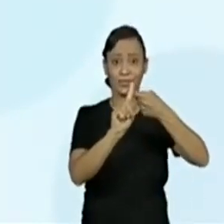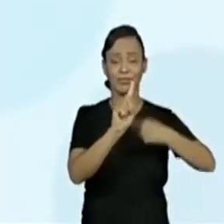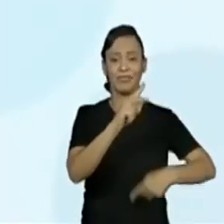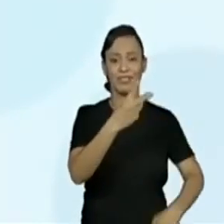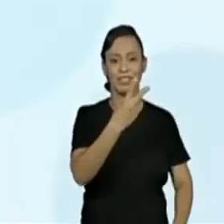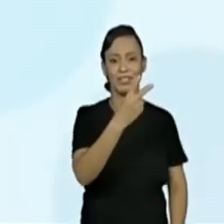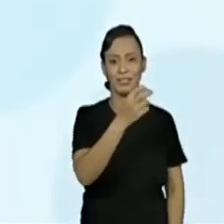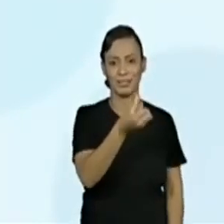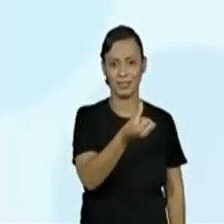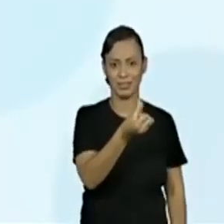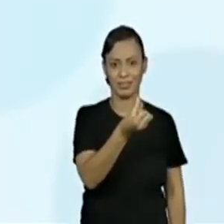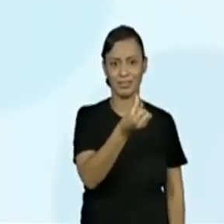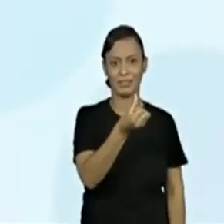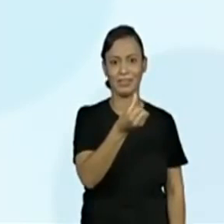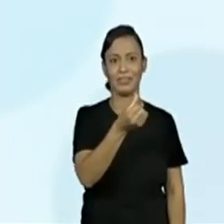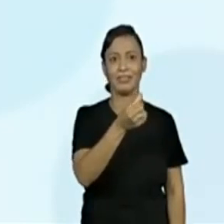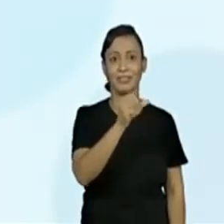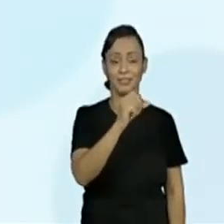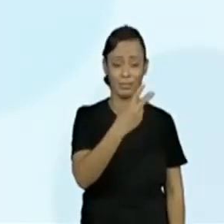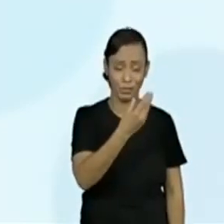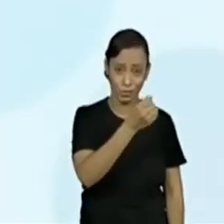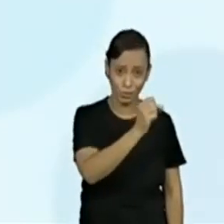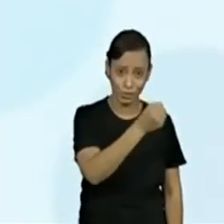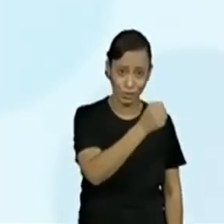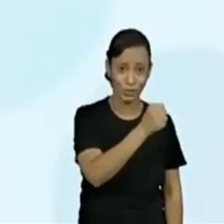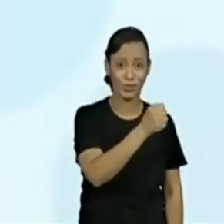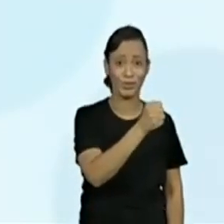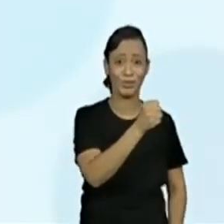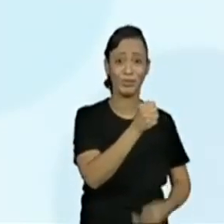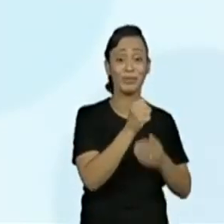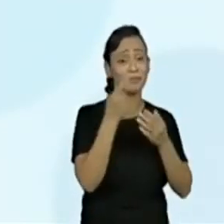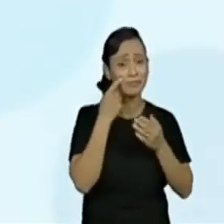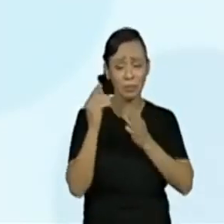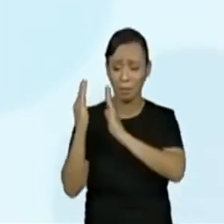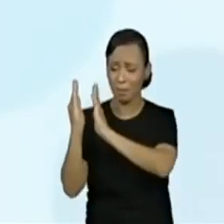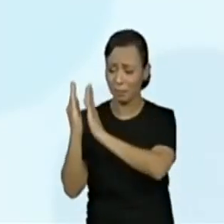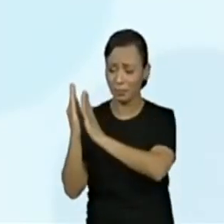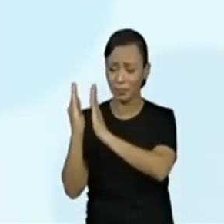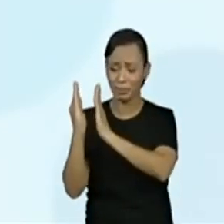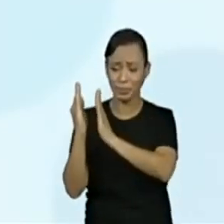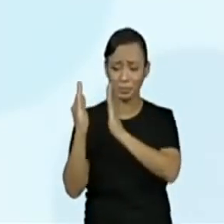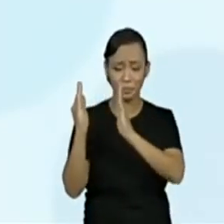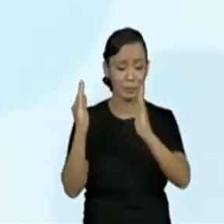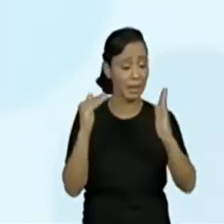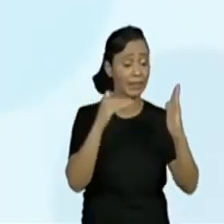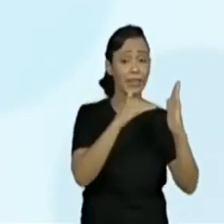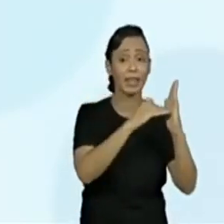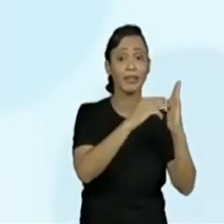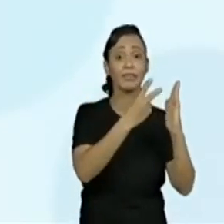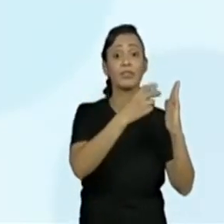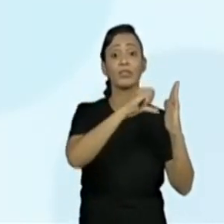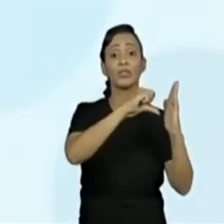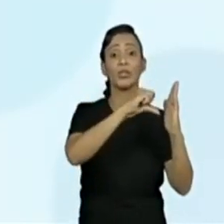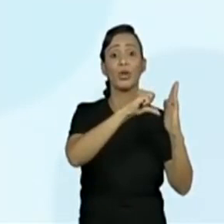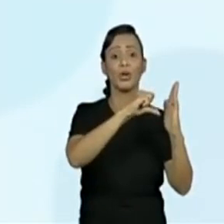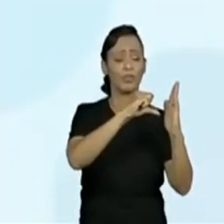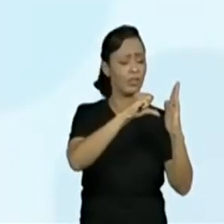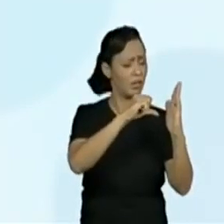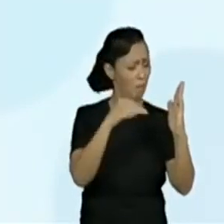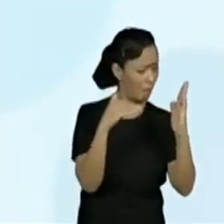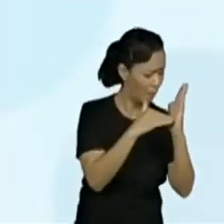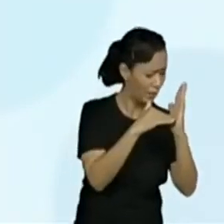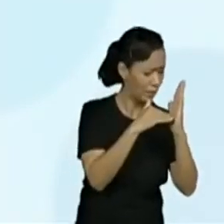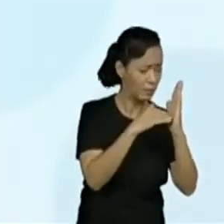27. 28. Perceberam que... E 29. Como sabemos que é a hora de parar,